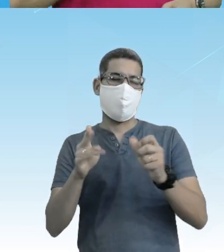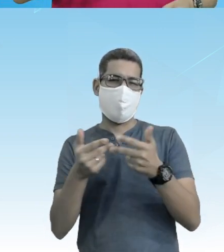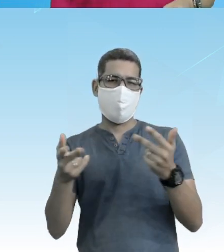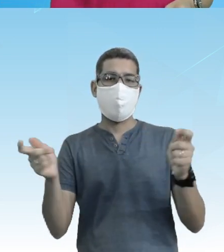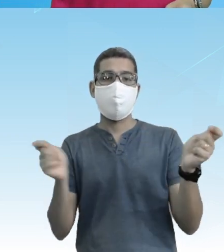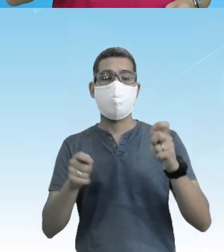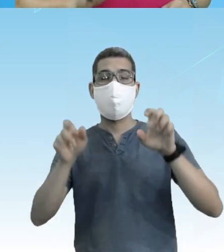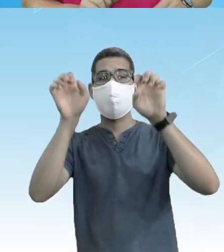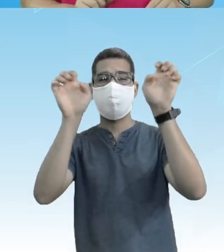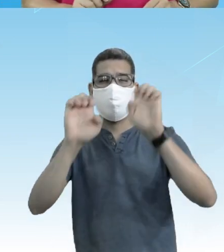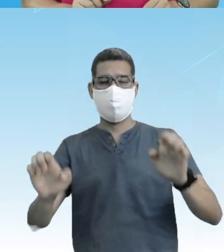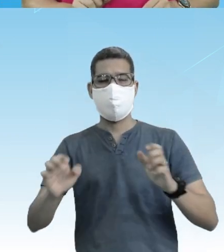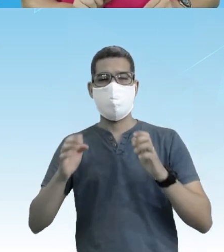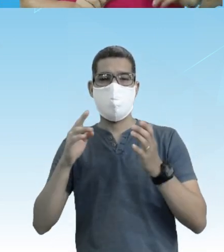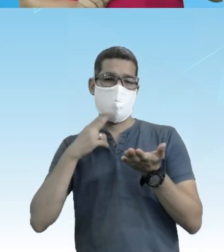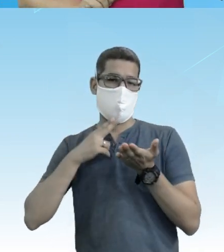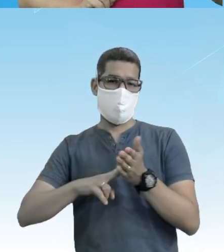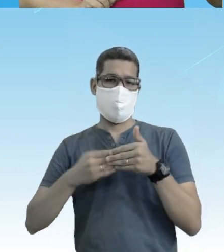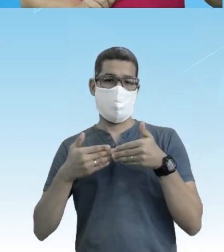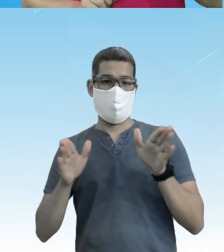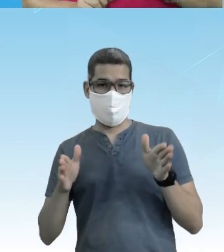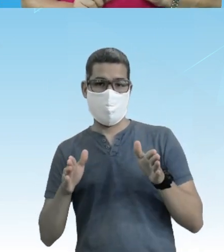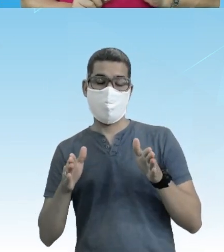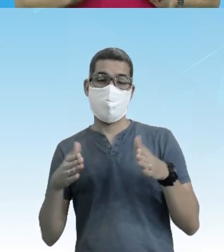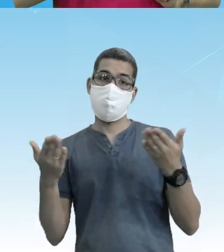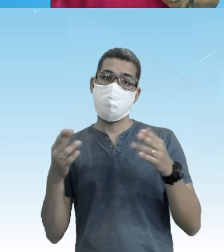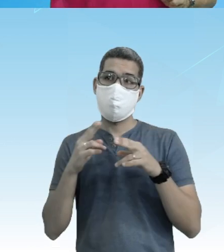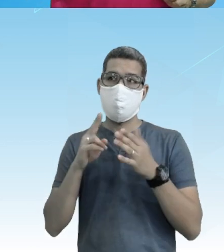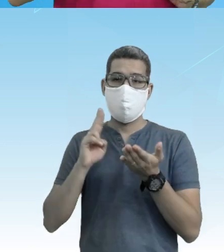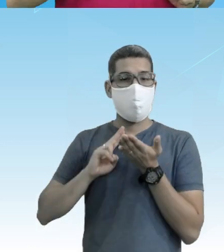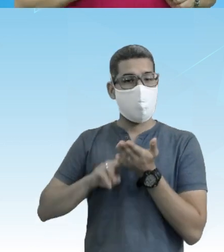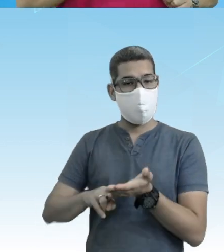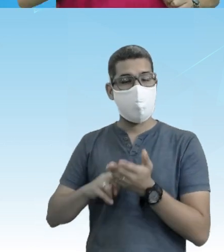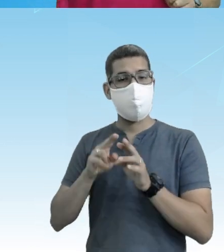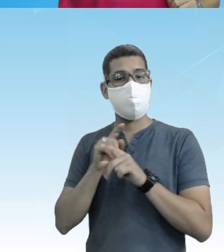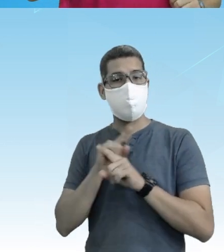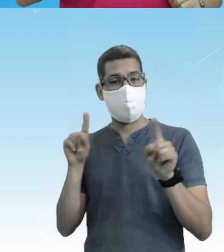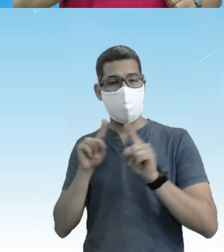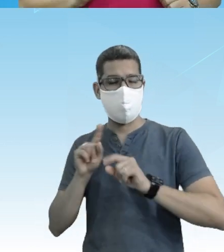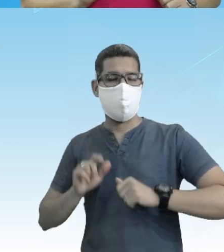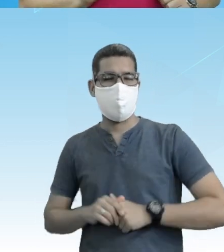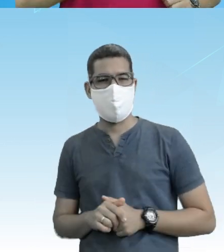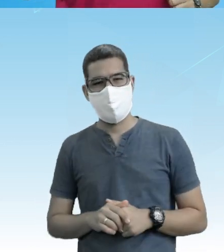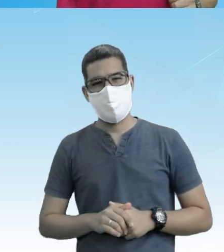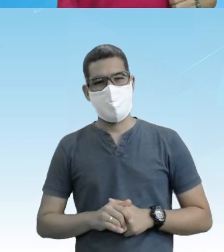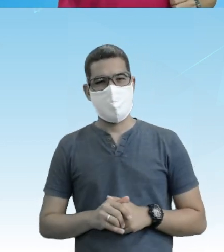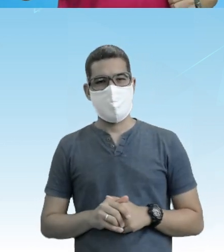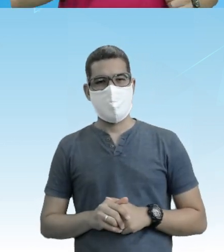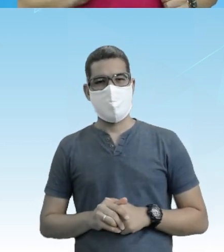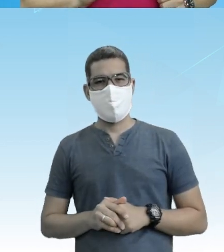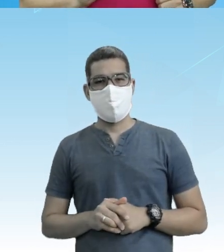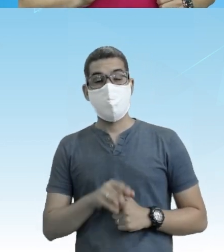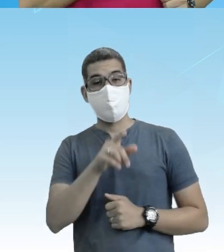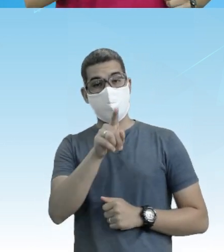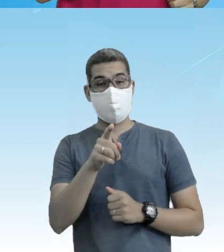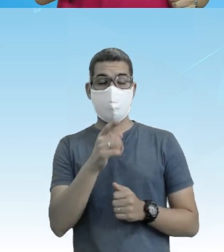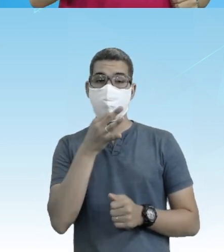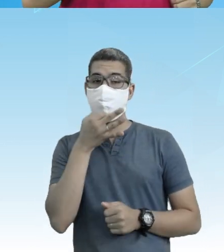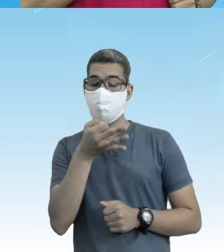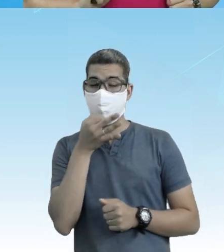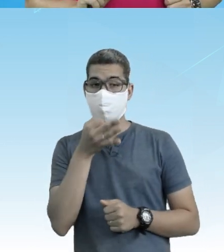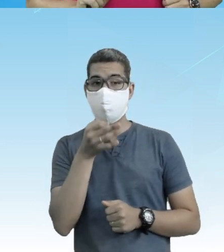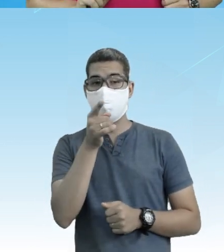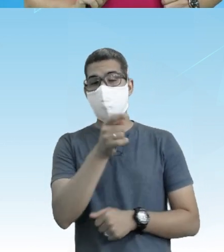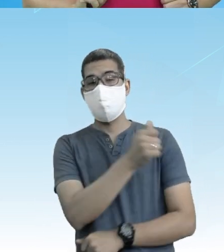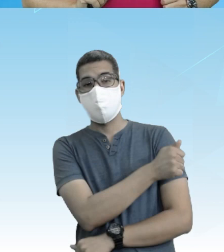estruturar uma carta aberta, uma carta de reclamação. Que tal vocês, estudantes, com o seu professor em sala